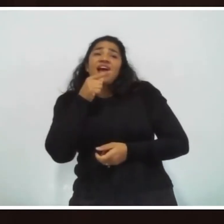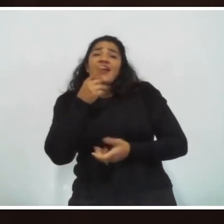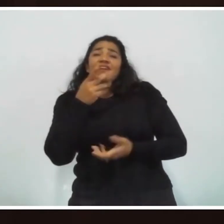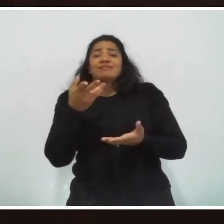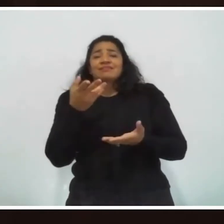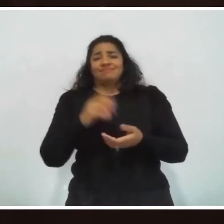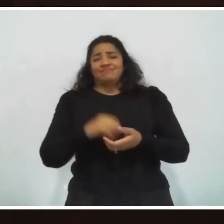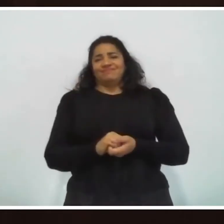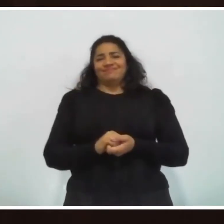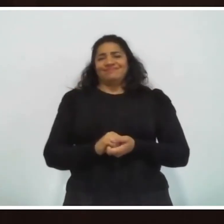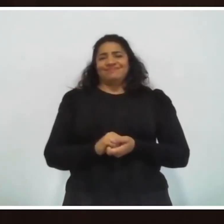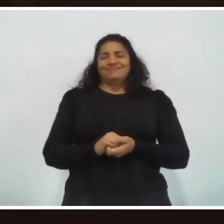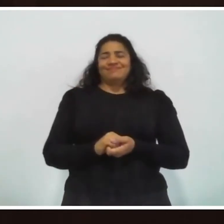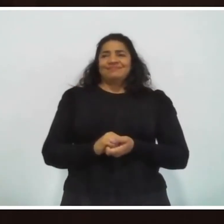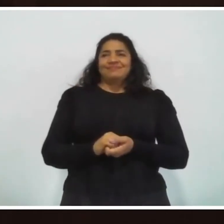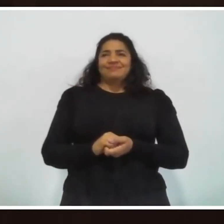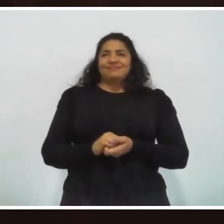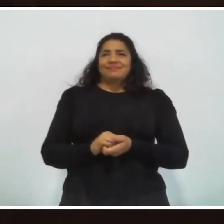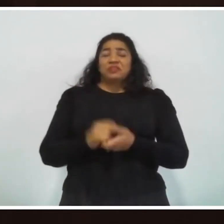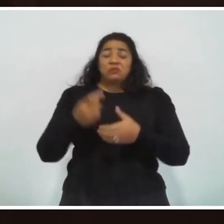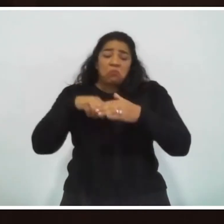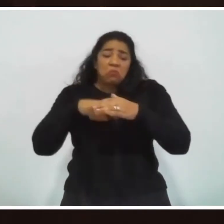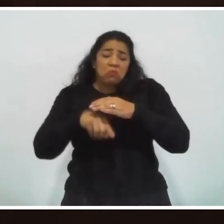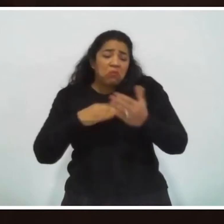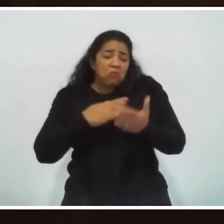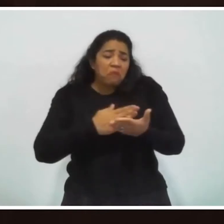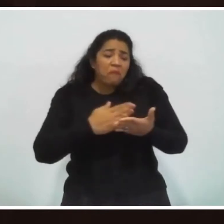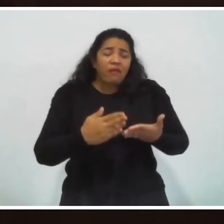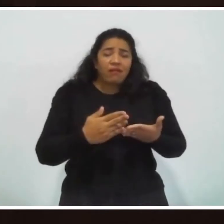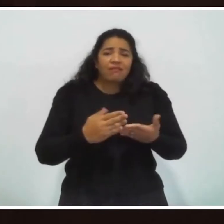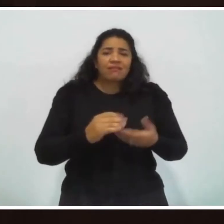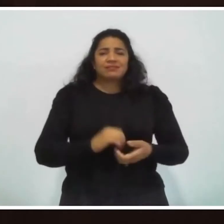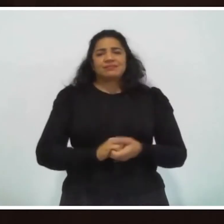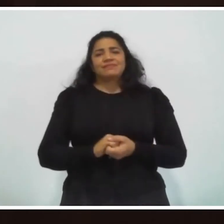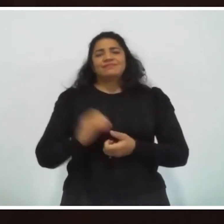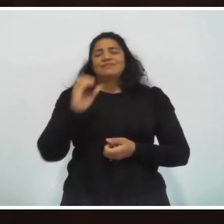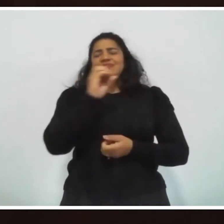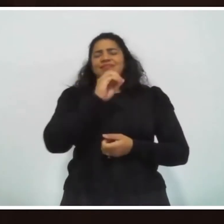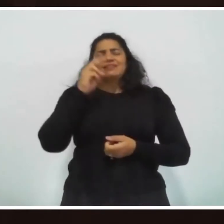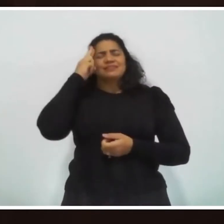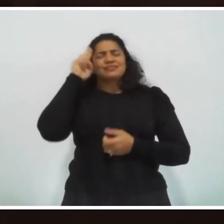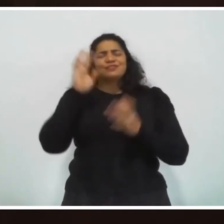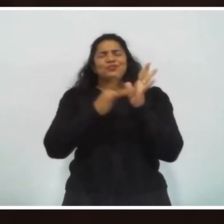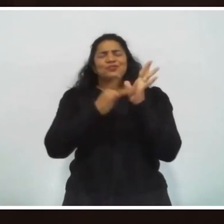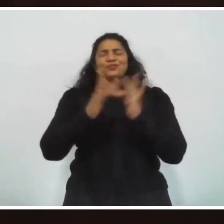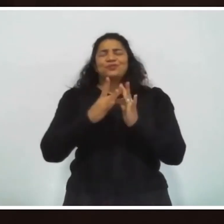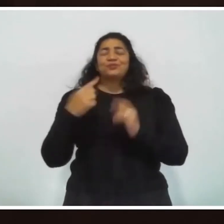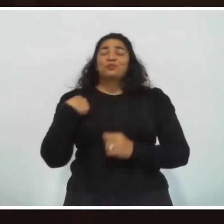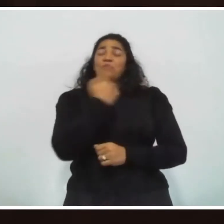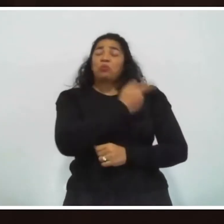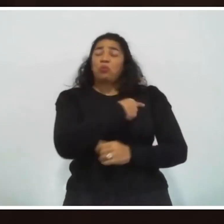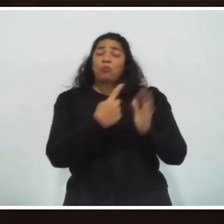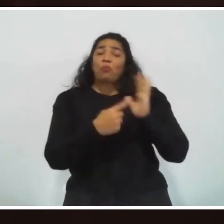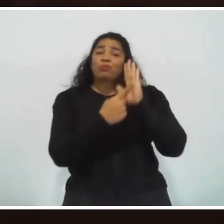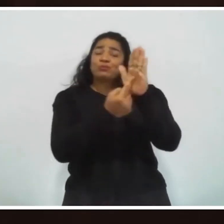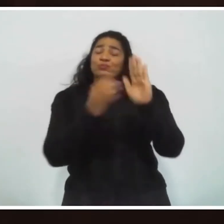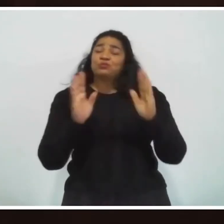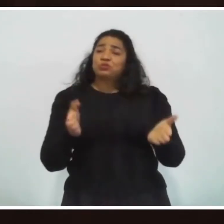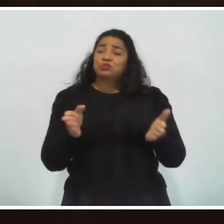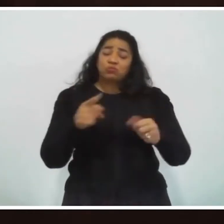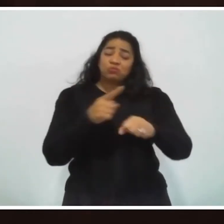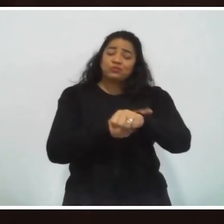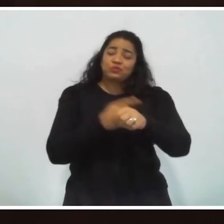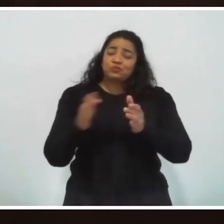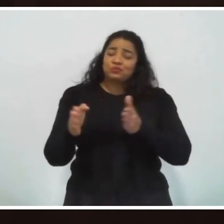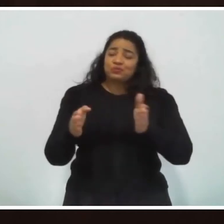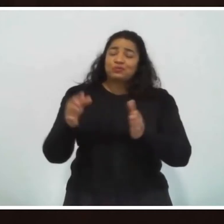é ou não é? Ó Senhor Jesus, quando a gente fala que hoje é a era do Espírito operando, trabalhando, na verdade,